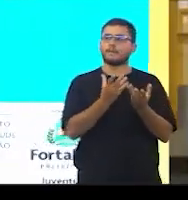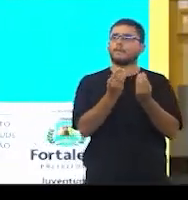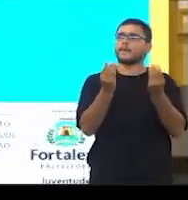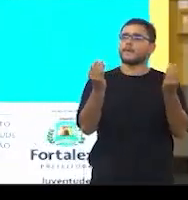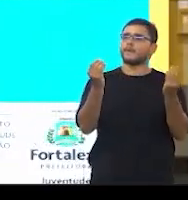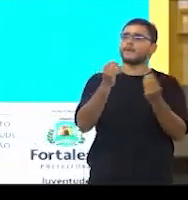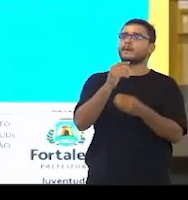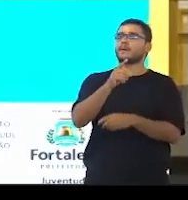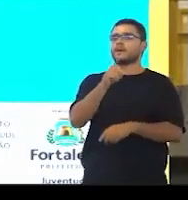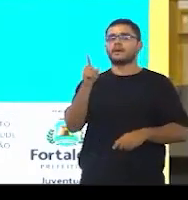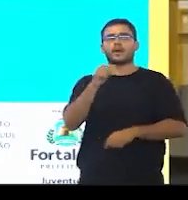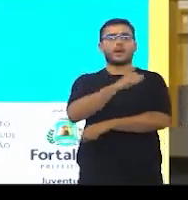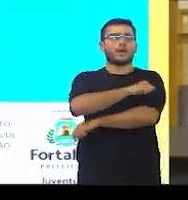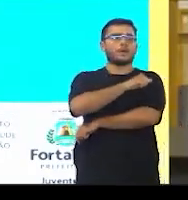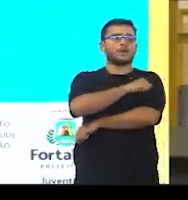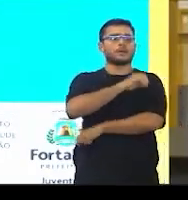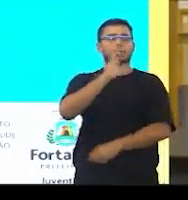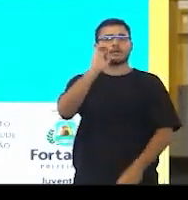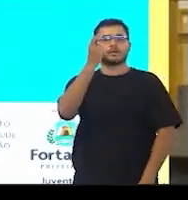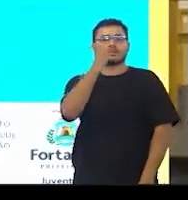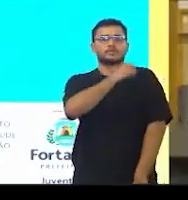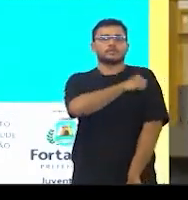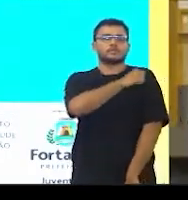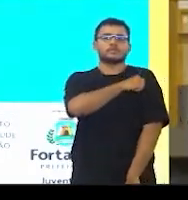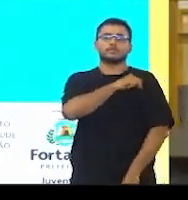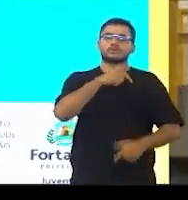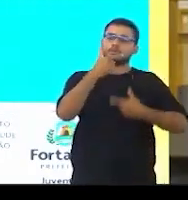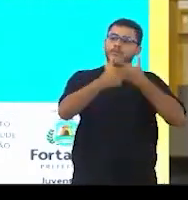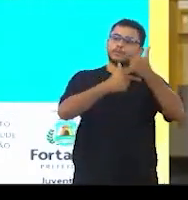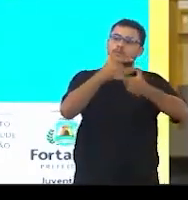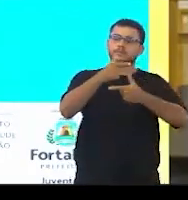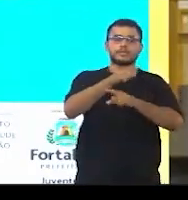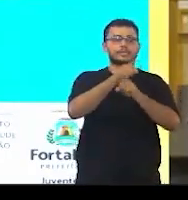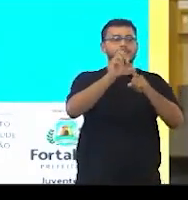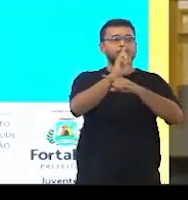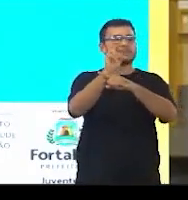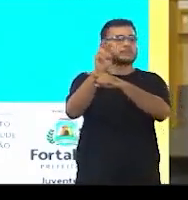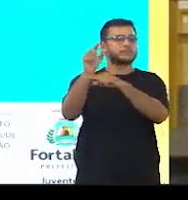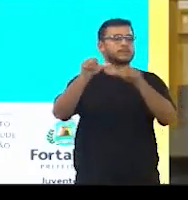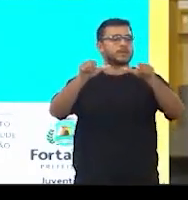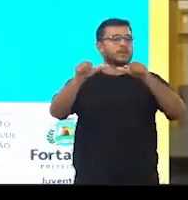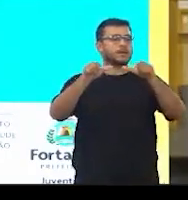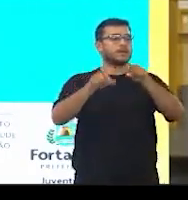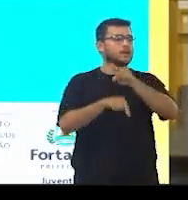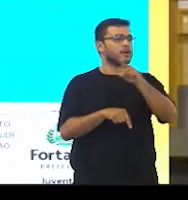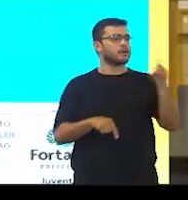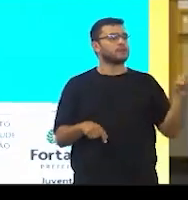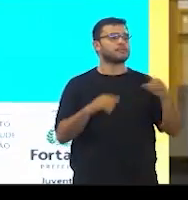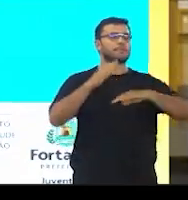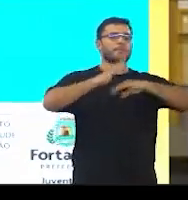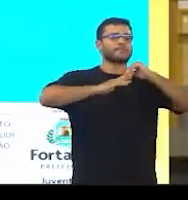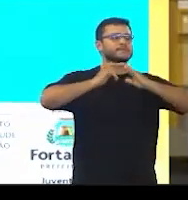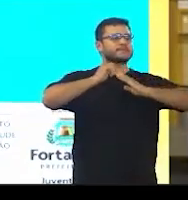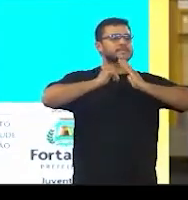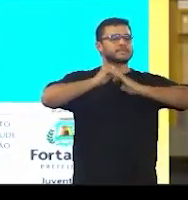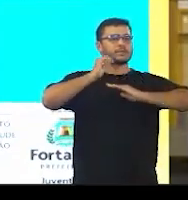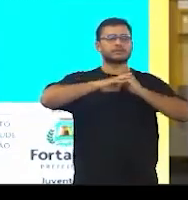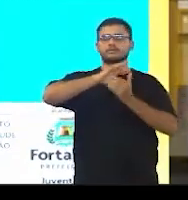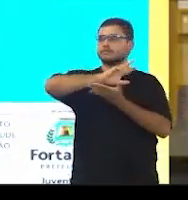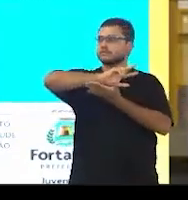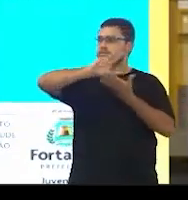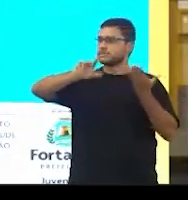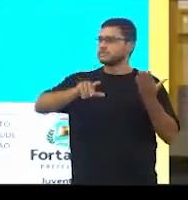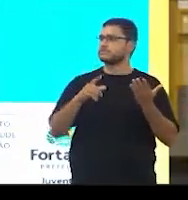né? Ex-alunos hoje já trabalhando, já no mercado de trabalho, nas mais diversas profissões, outros dentro